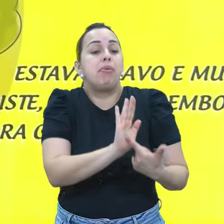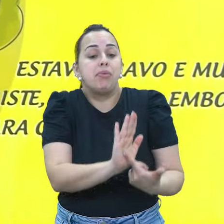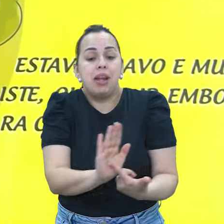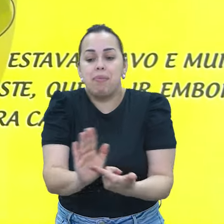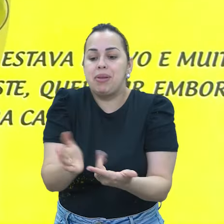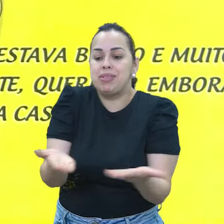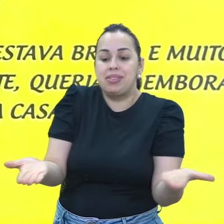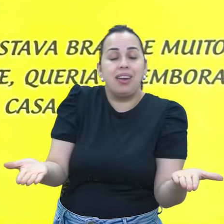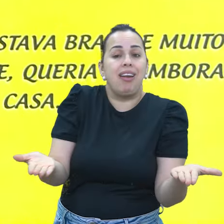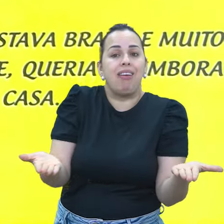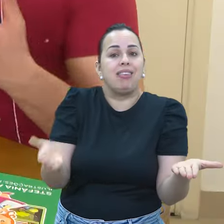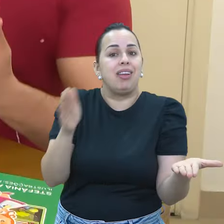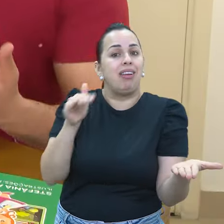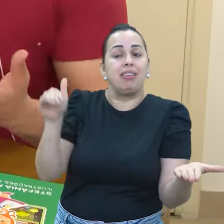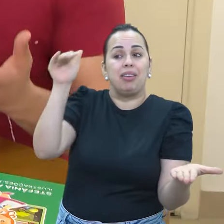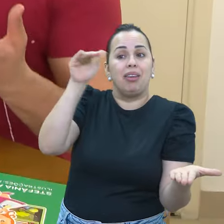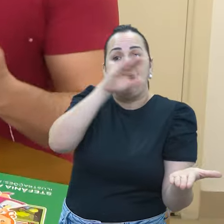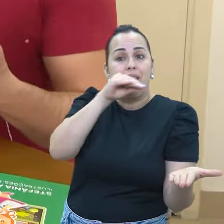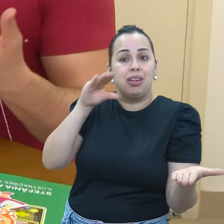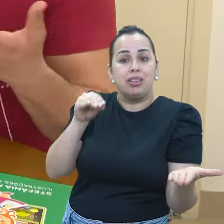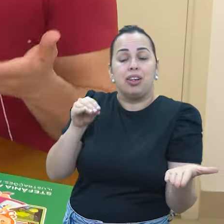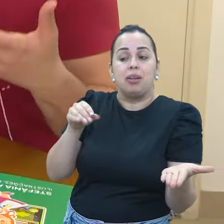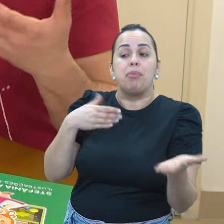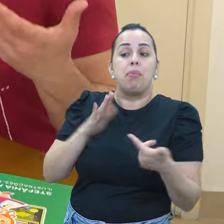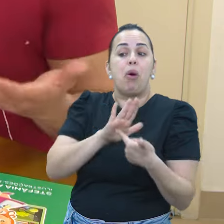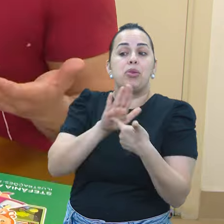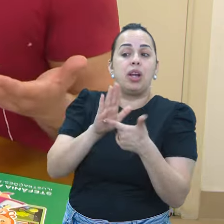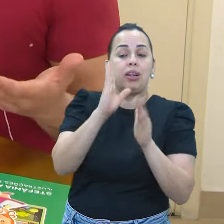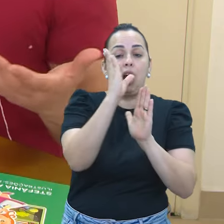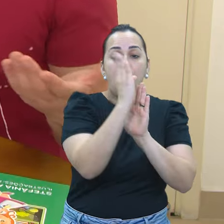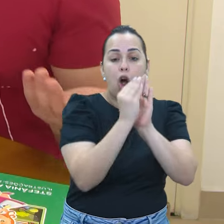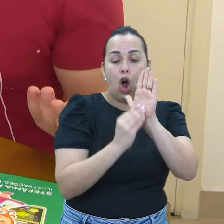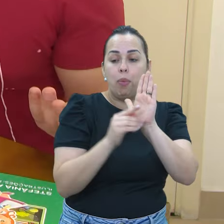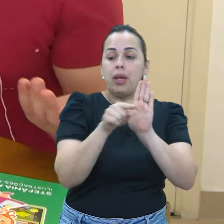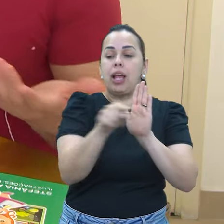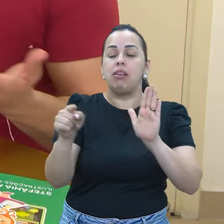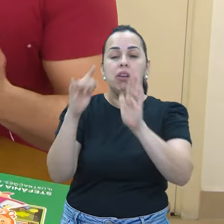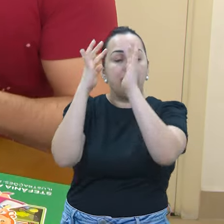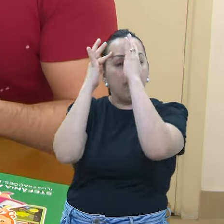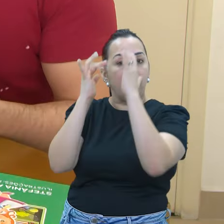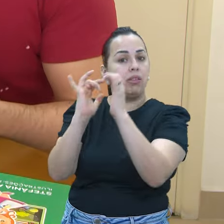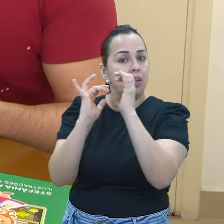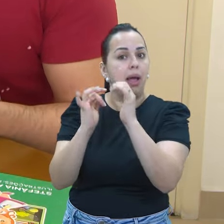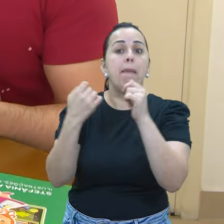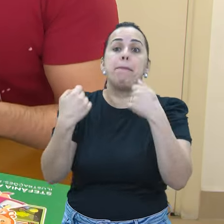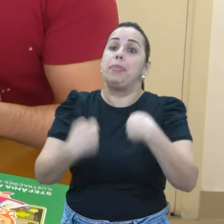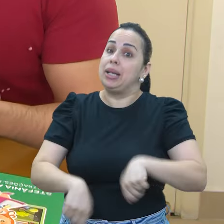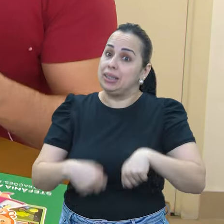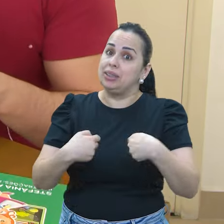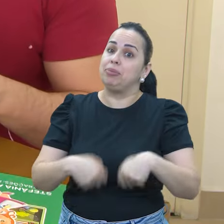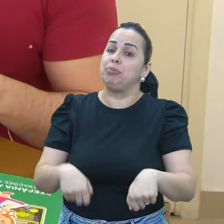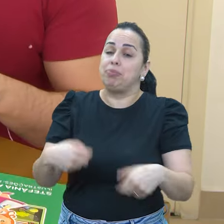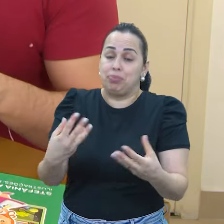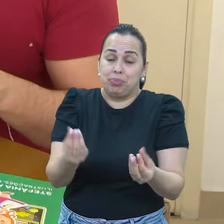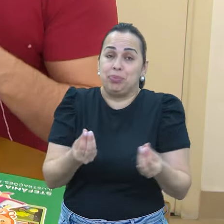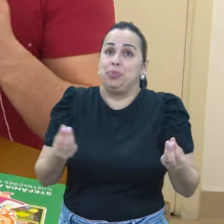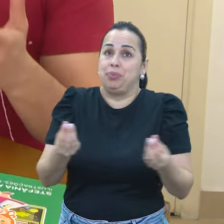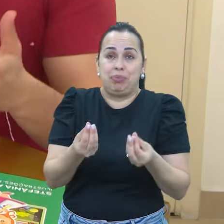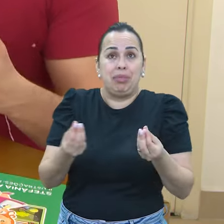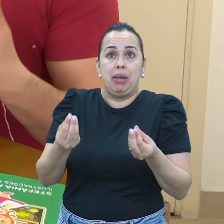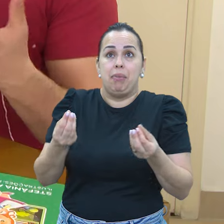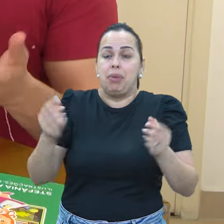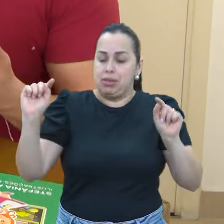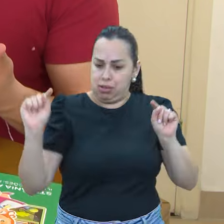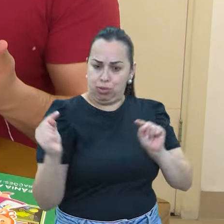esse, sim, assunto, né? O importante é o quê? A gente apresentar para as nossas crianças e para os nossos adolescentes também conteúdos que